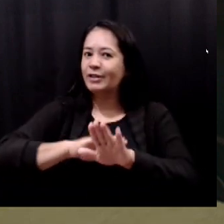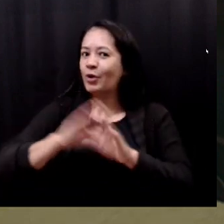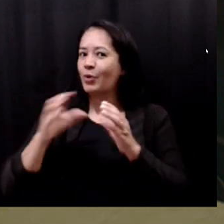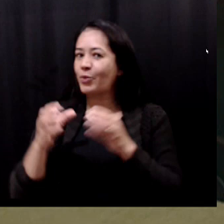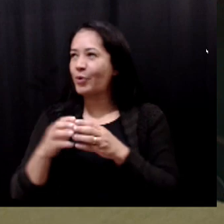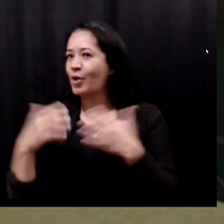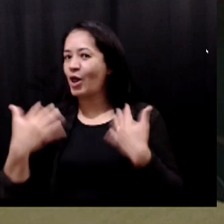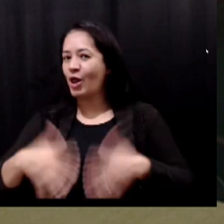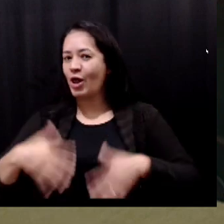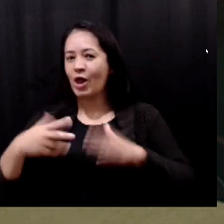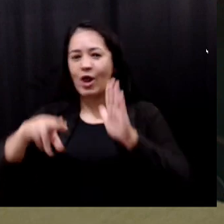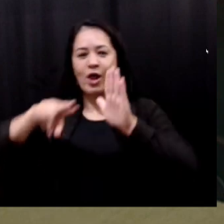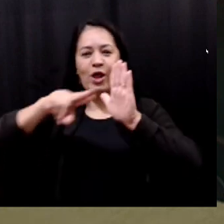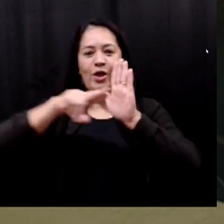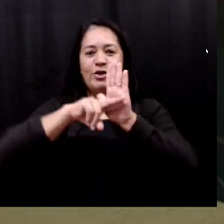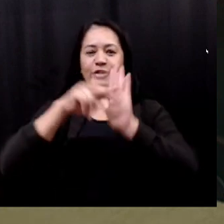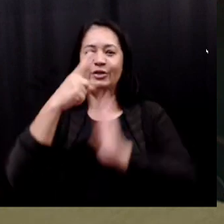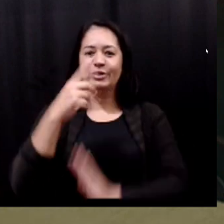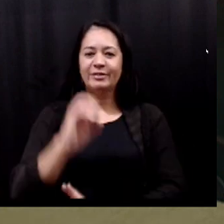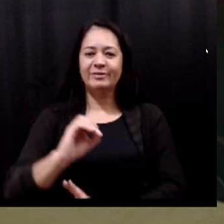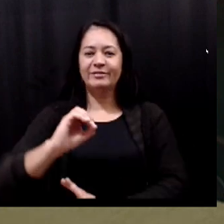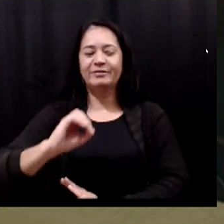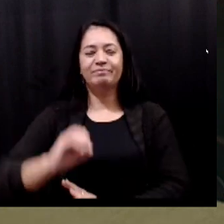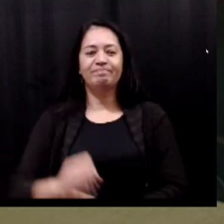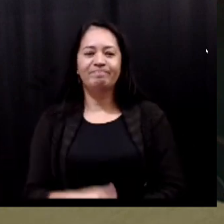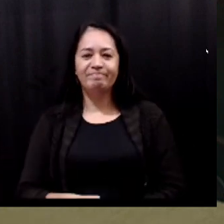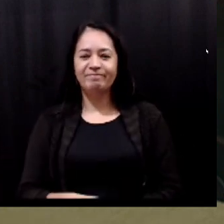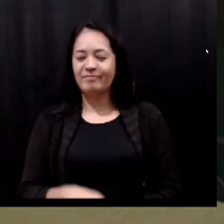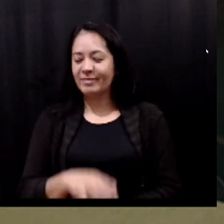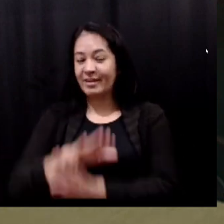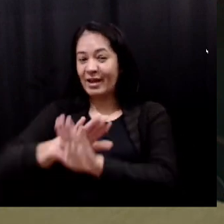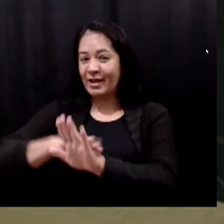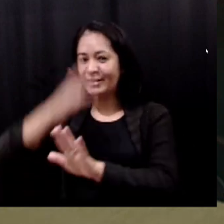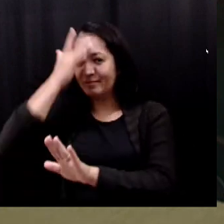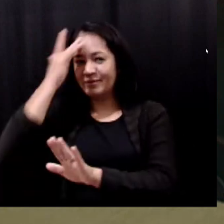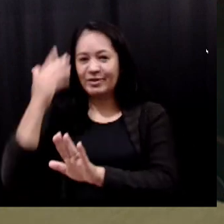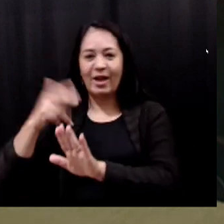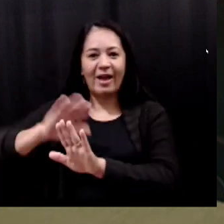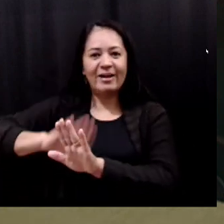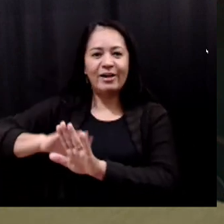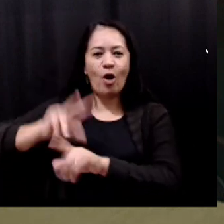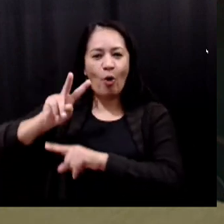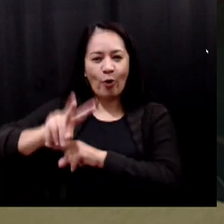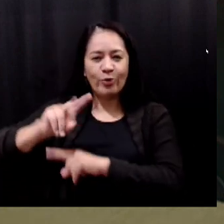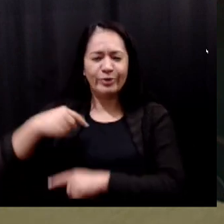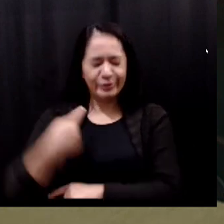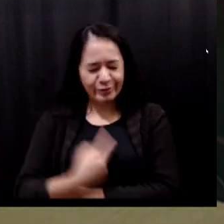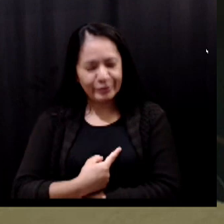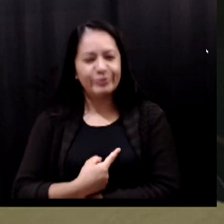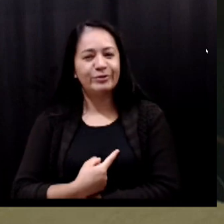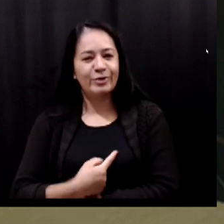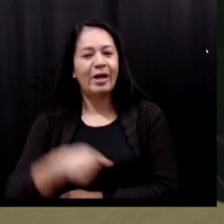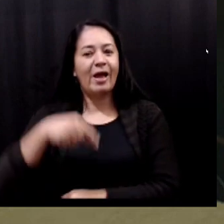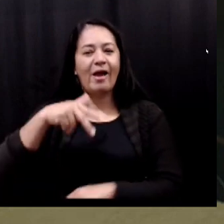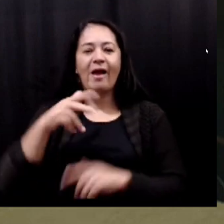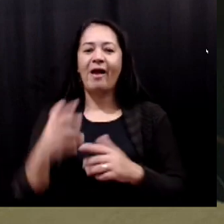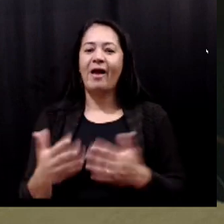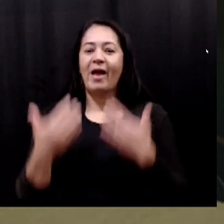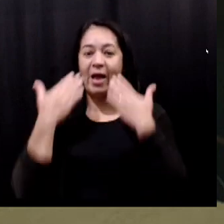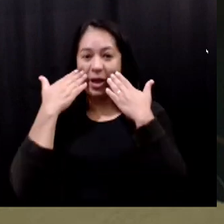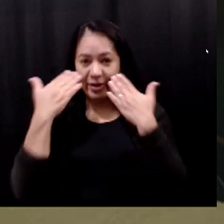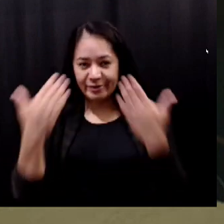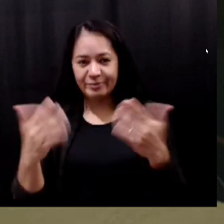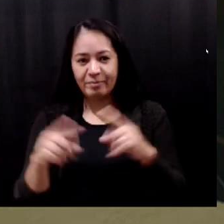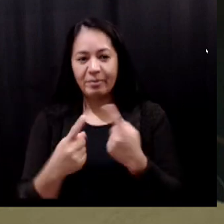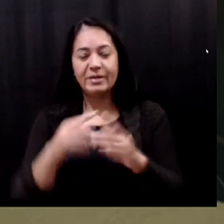faz acontecer, então essas pessoas que estão aí do outro lado cuidam da gente, que está aqui, né, na linha de frente, mas eles cuidam da